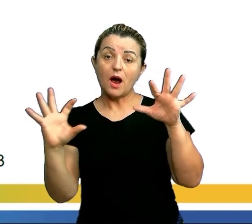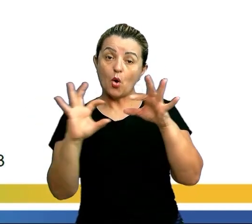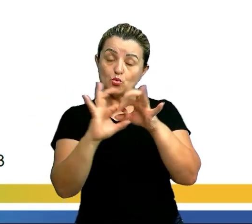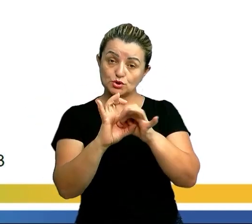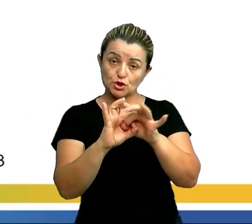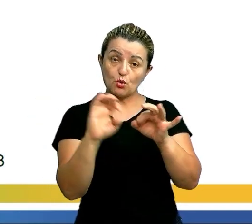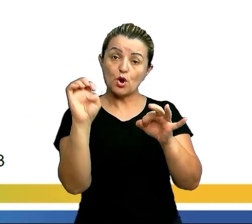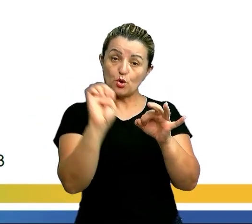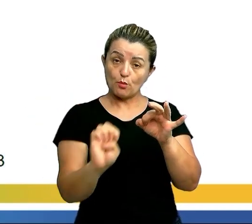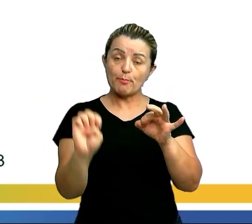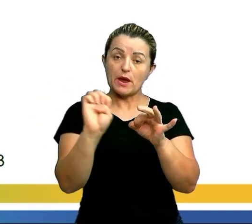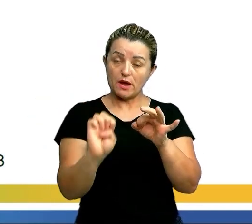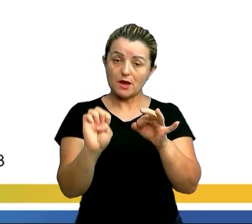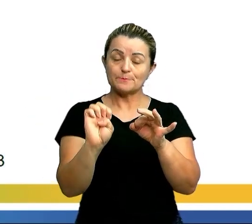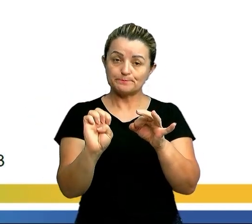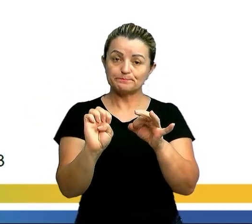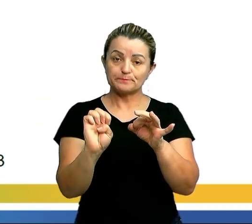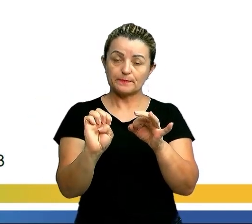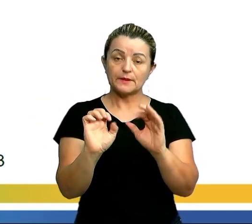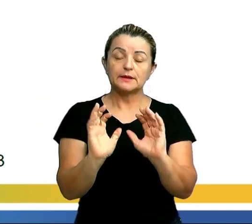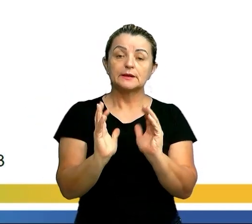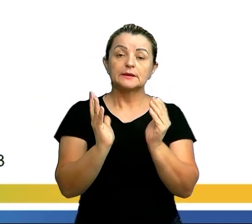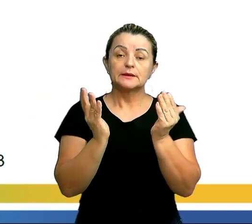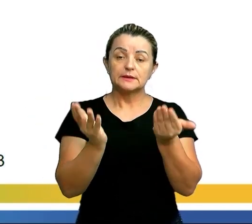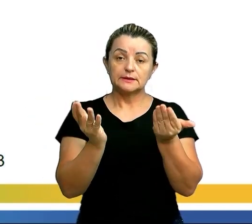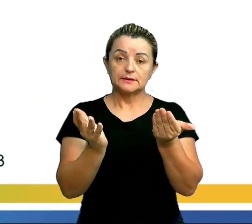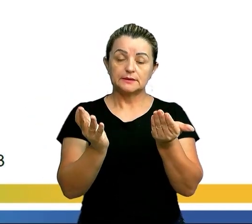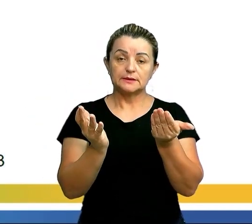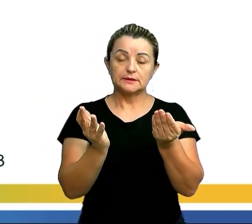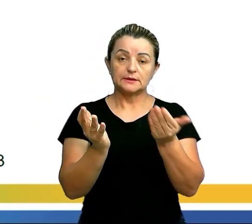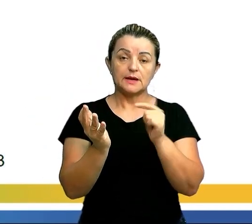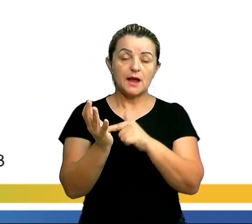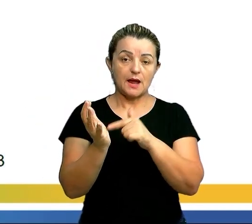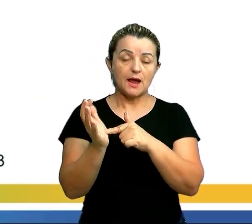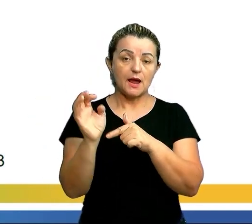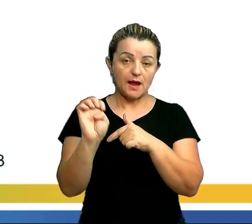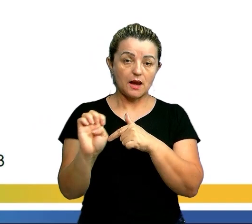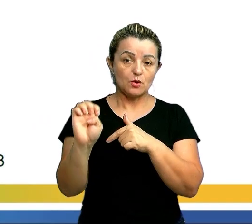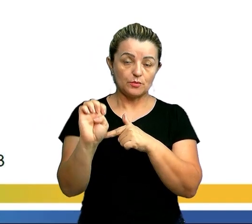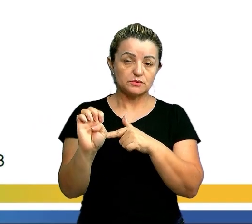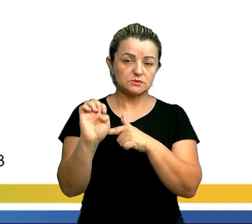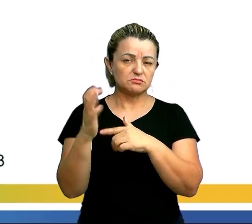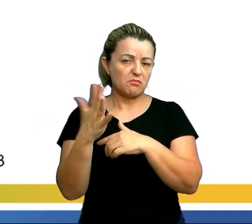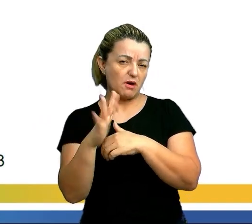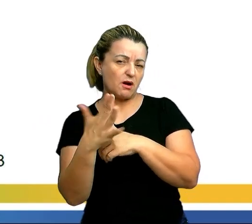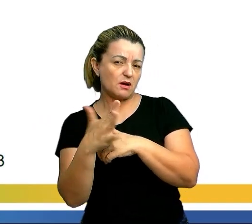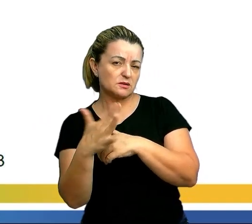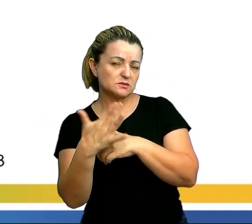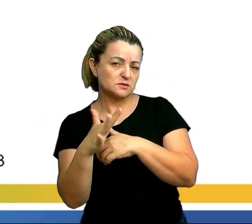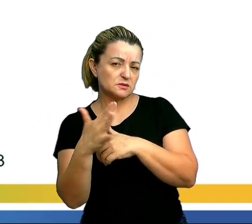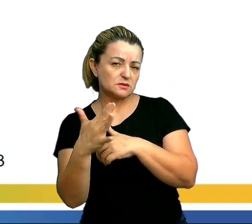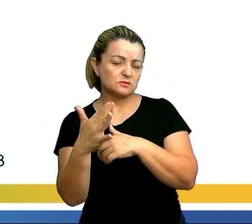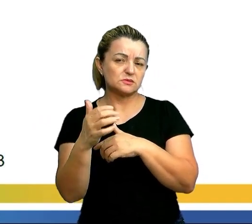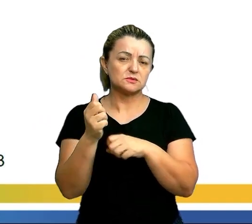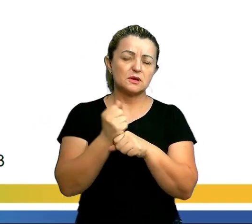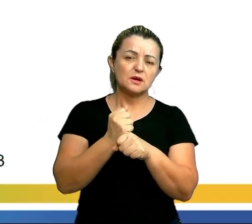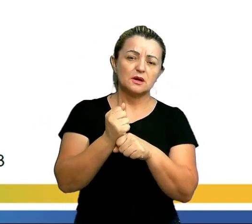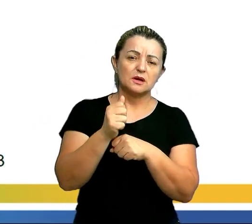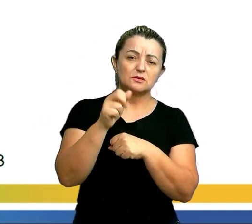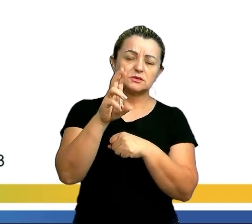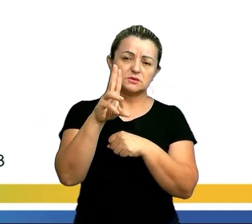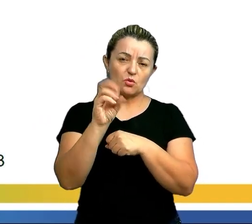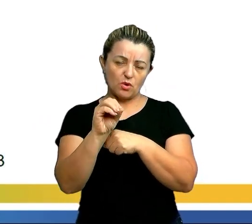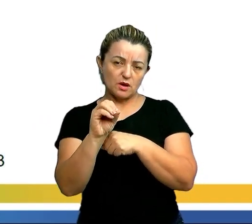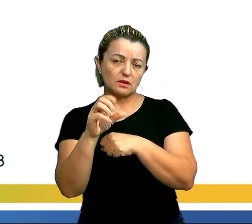né? Mas a União Europeia, como eu falei, ela foi até ali por volta dos anos 50 um mercado comum, bastante